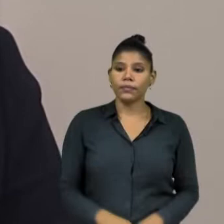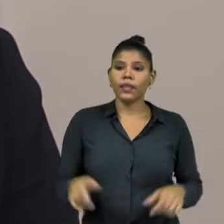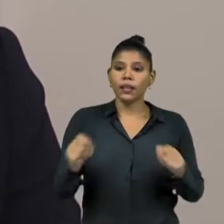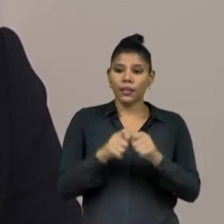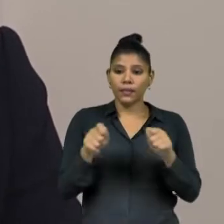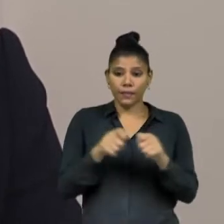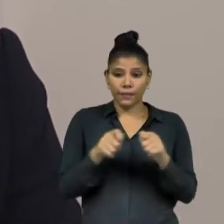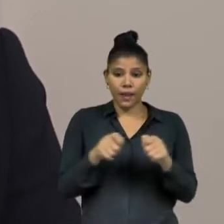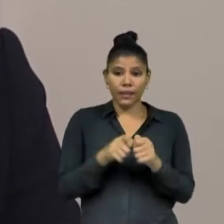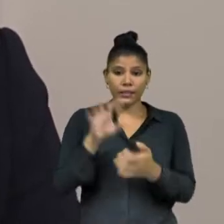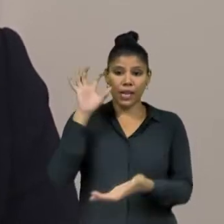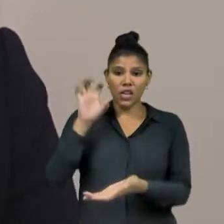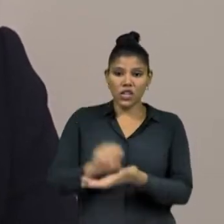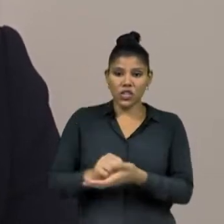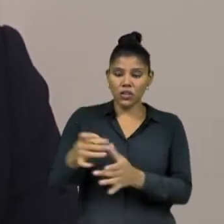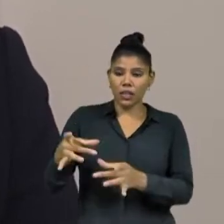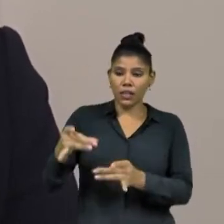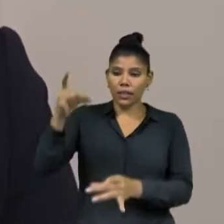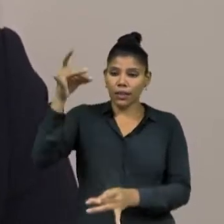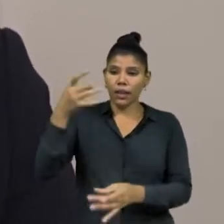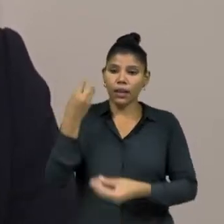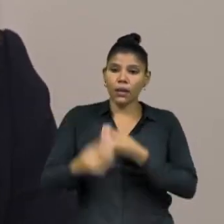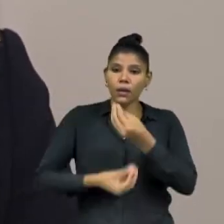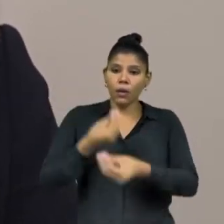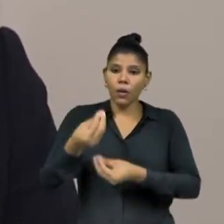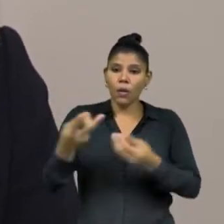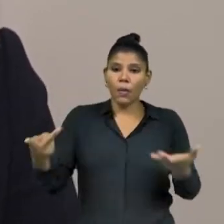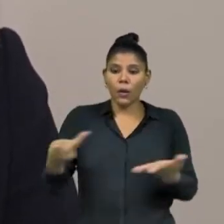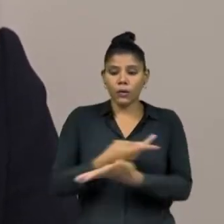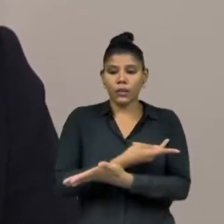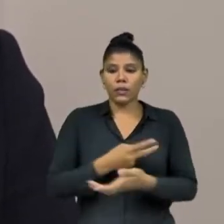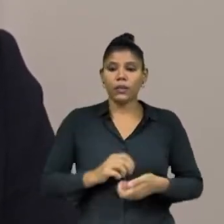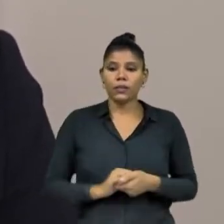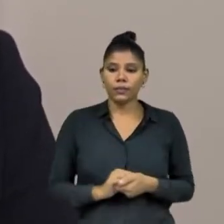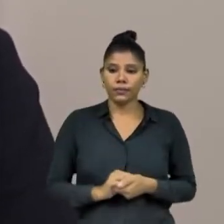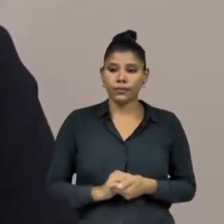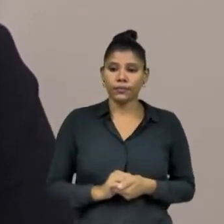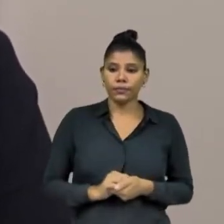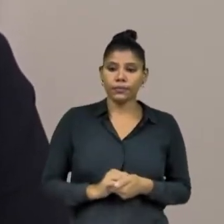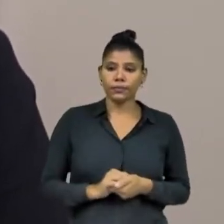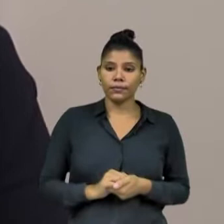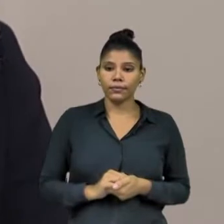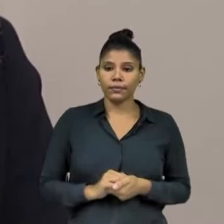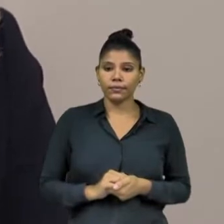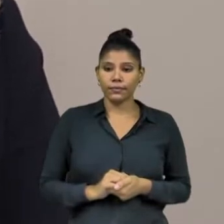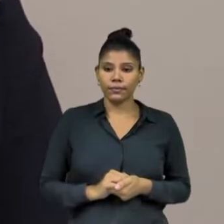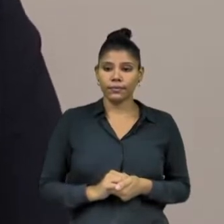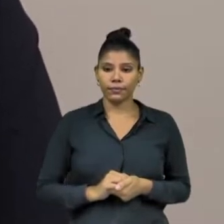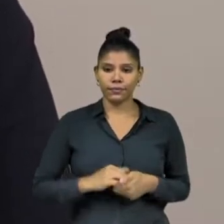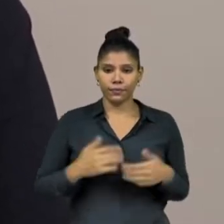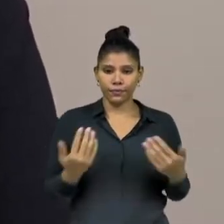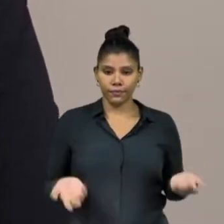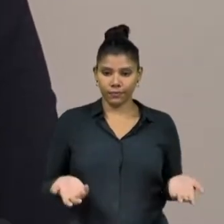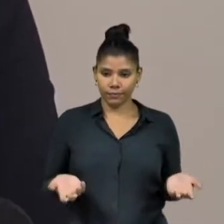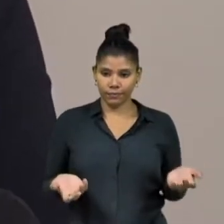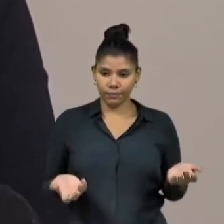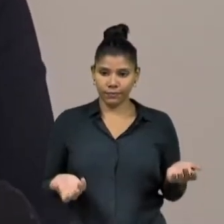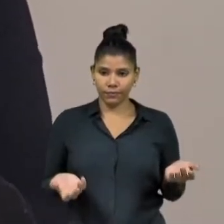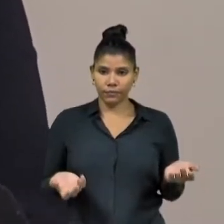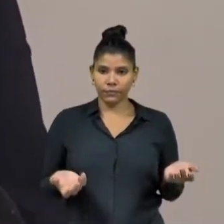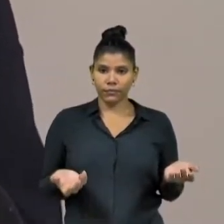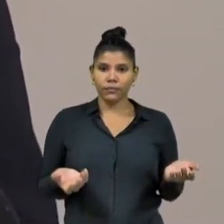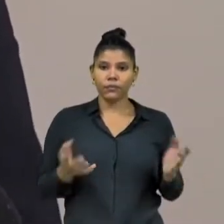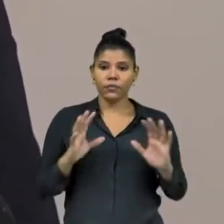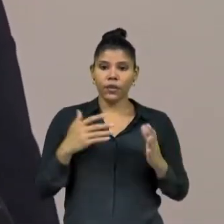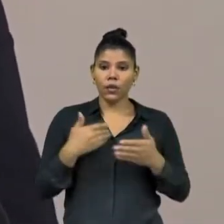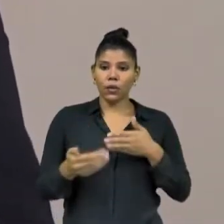registros detalhados de como aconteceu, identificando as pessoas, porque tudo isso vai ser de prova. Quer seja e-mail, quer seja bilhetes, qualquer